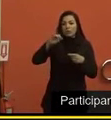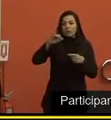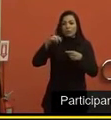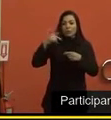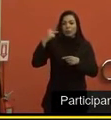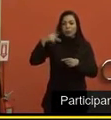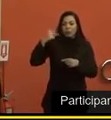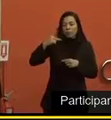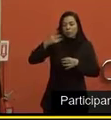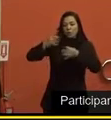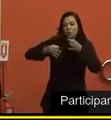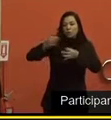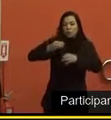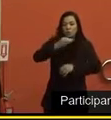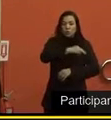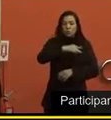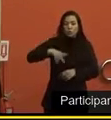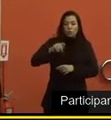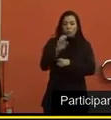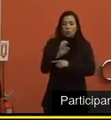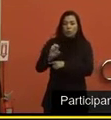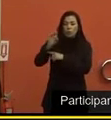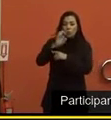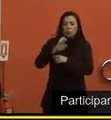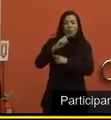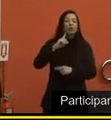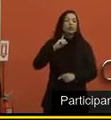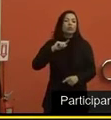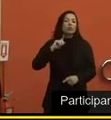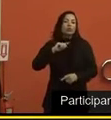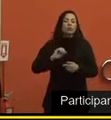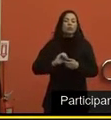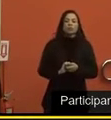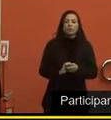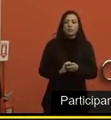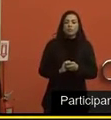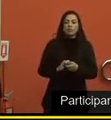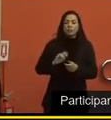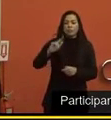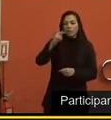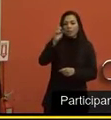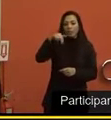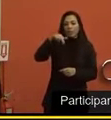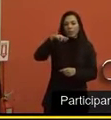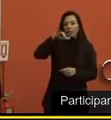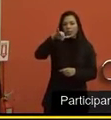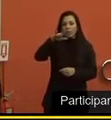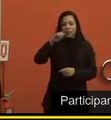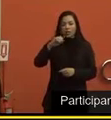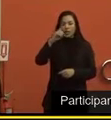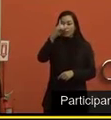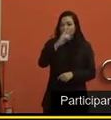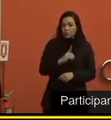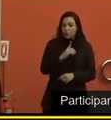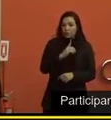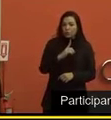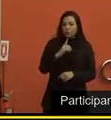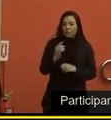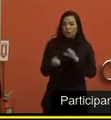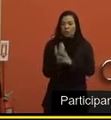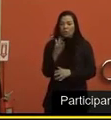promotor de justiça do Ministério Público do Estado de Minas Gerais; Henrique Luiz Monteiro, diretor da